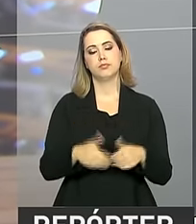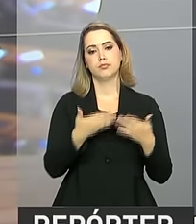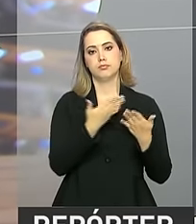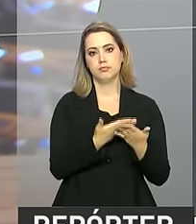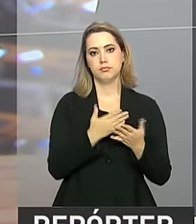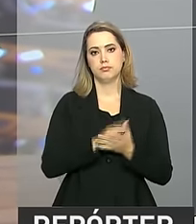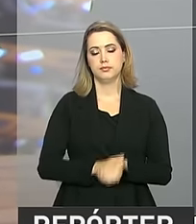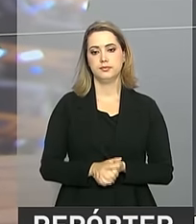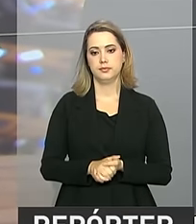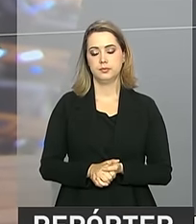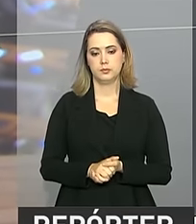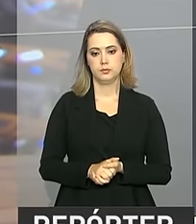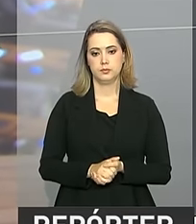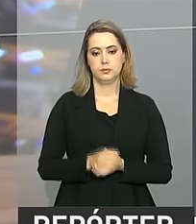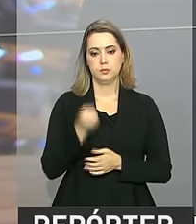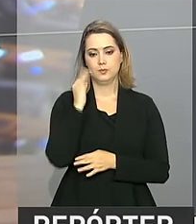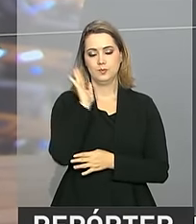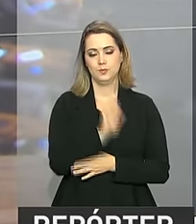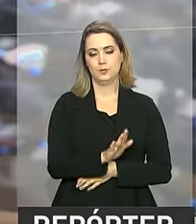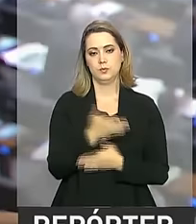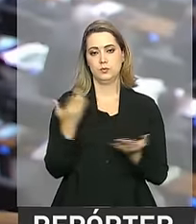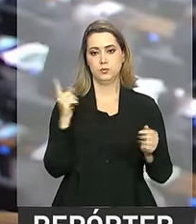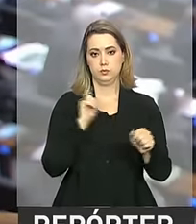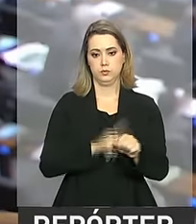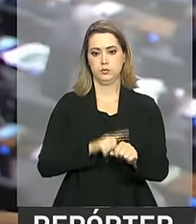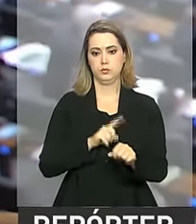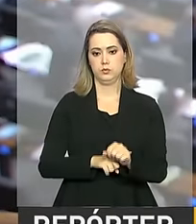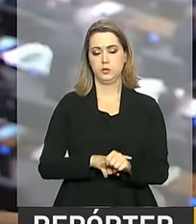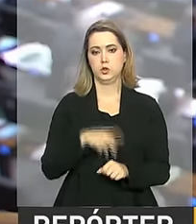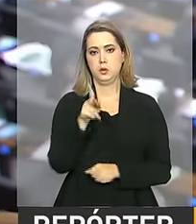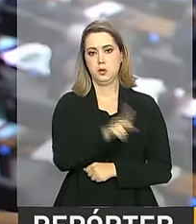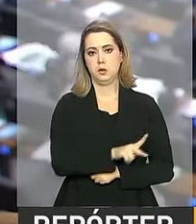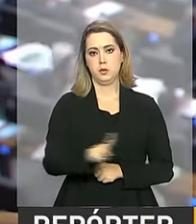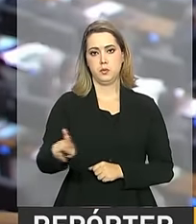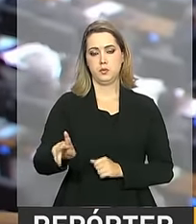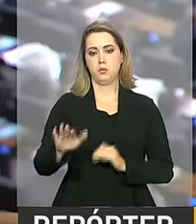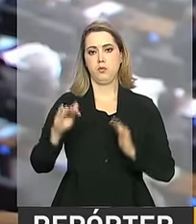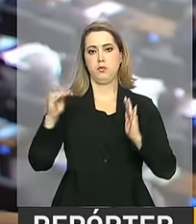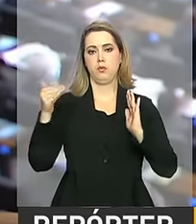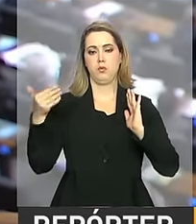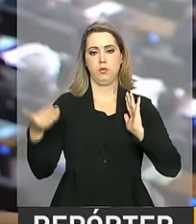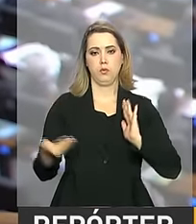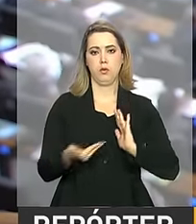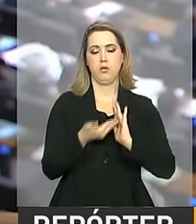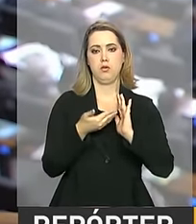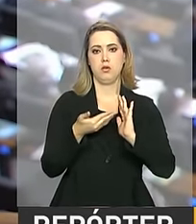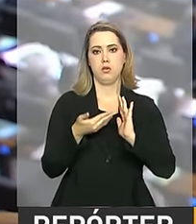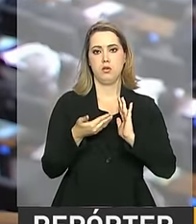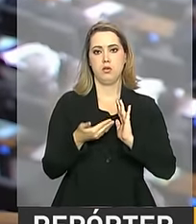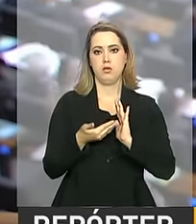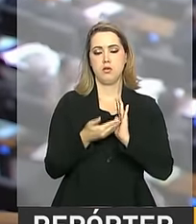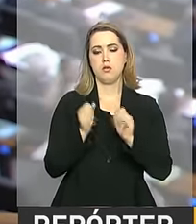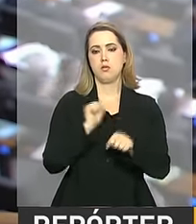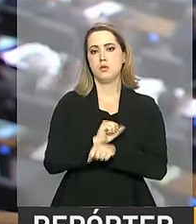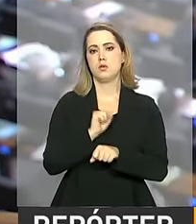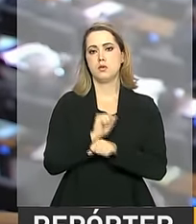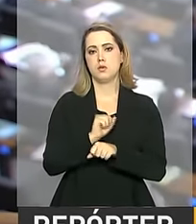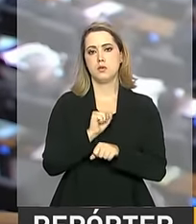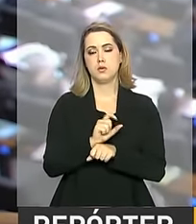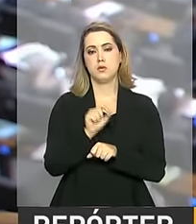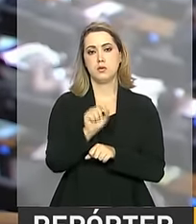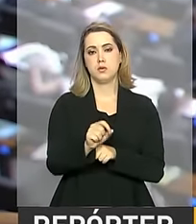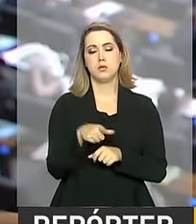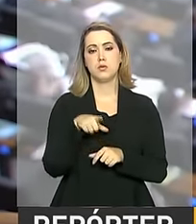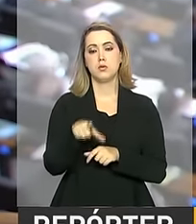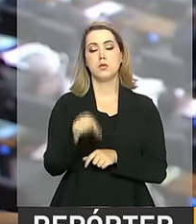boa tarde. Boa tarde, Zé Luiz. Neste momento, o presidente da Câmara dos Deputados espera que o quórum seja obtido aqui no plenário